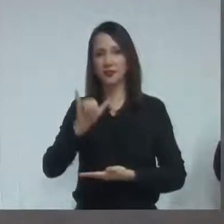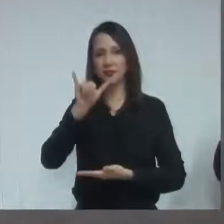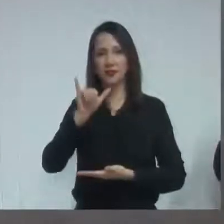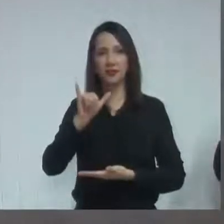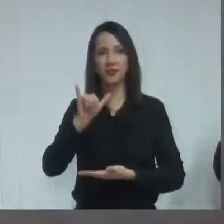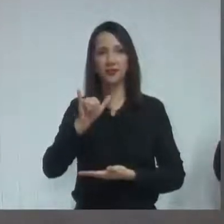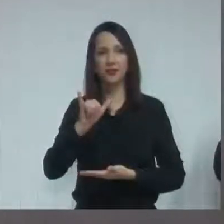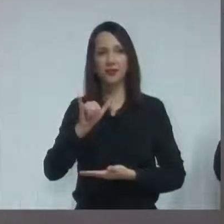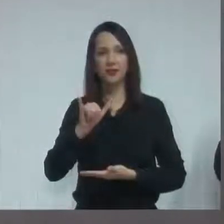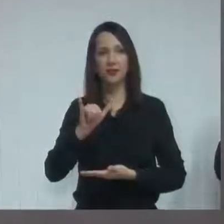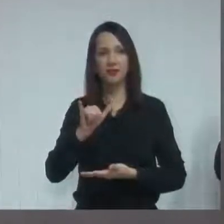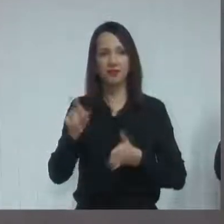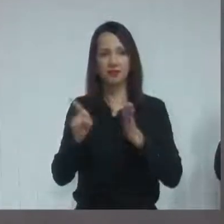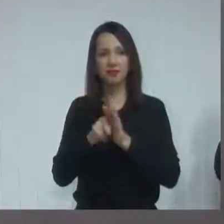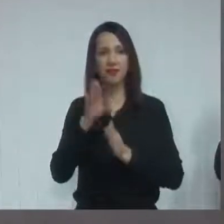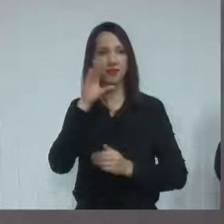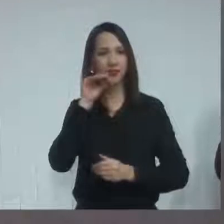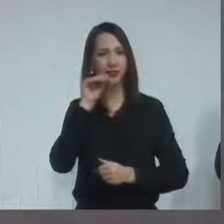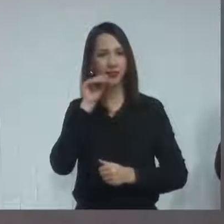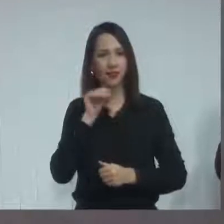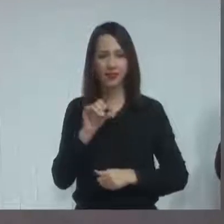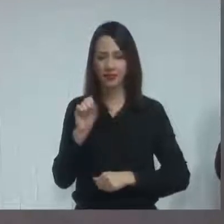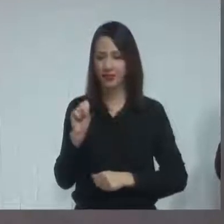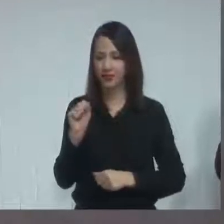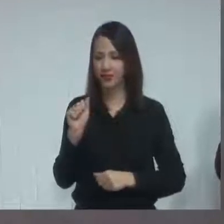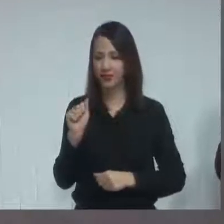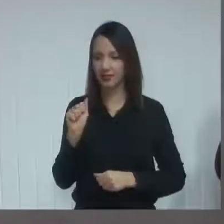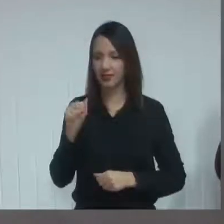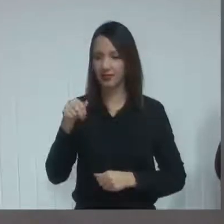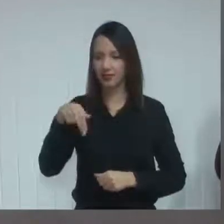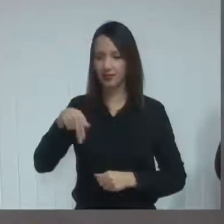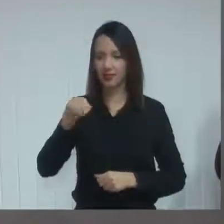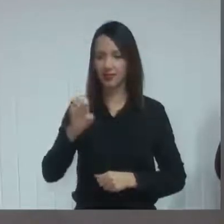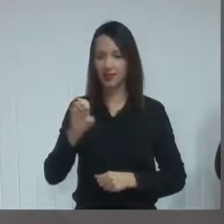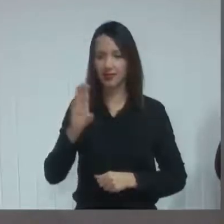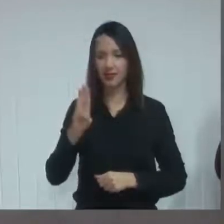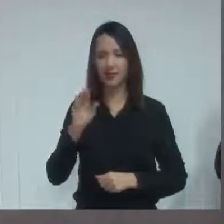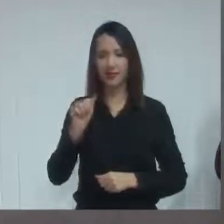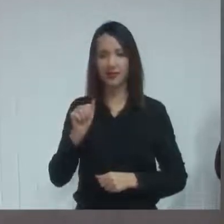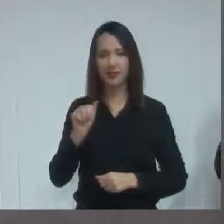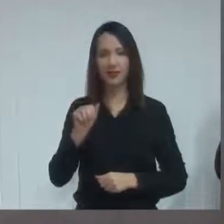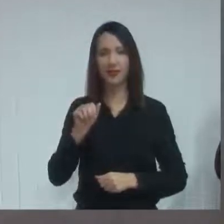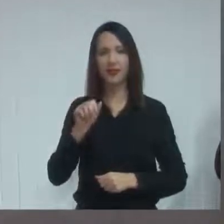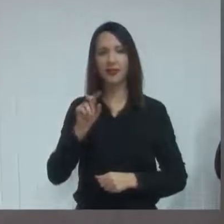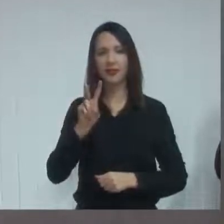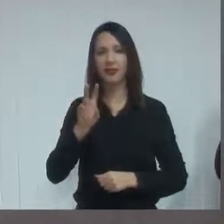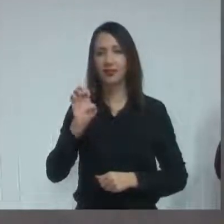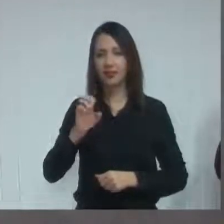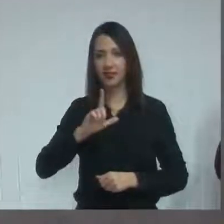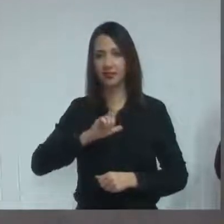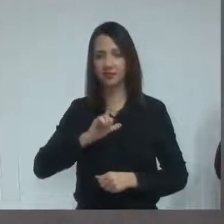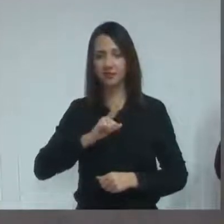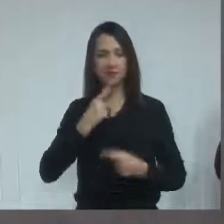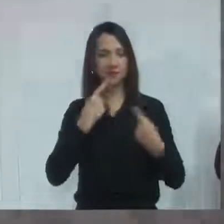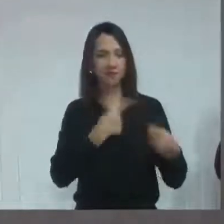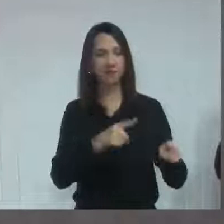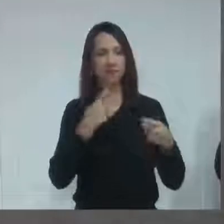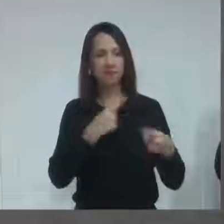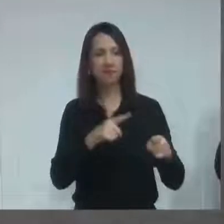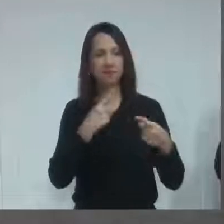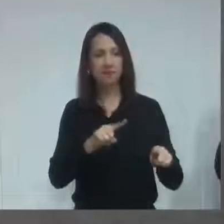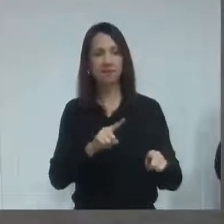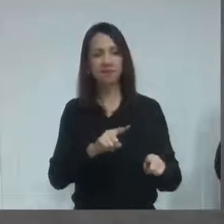da Sanebave, né, que foi demitido por efetuar uma crítica, e na verdade isso demonstra a